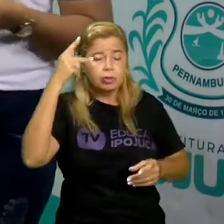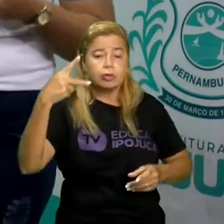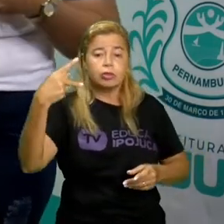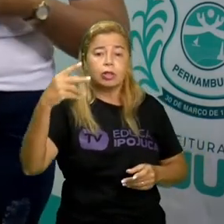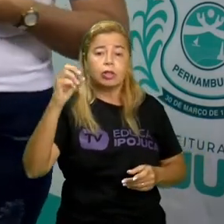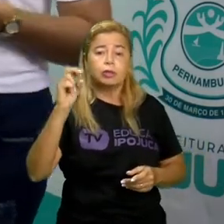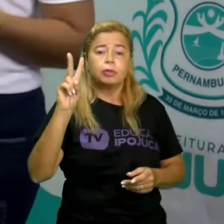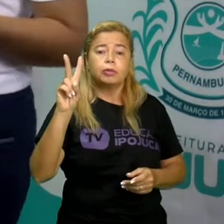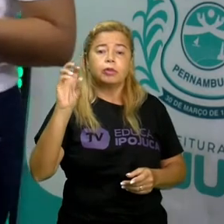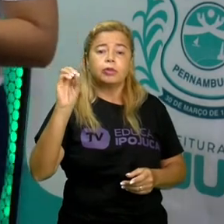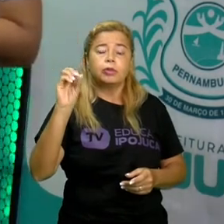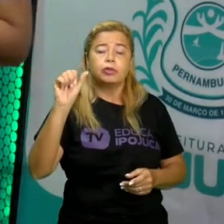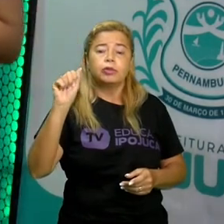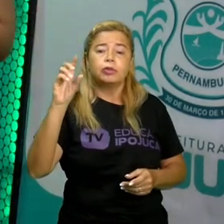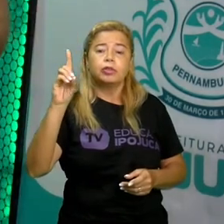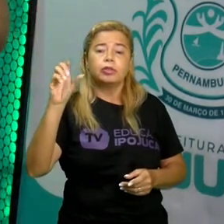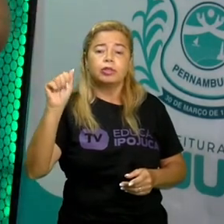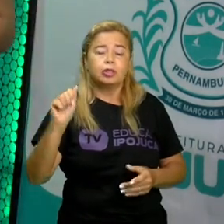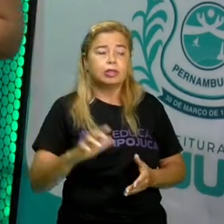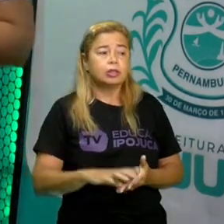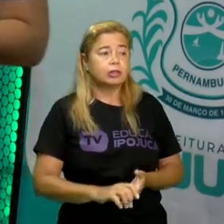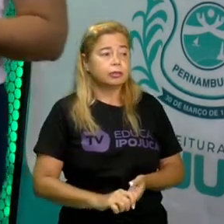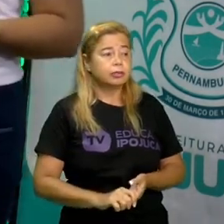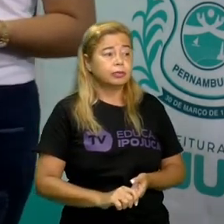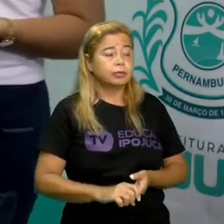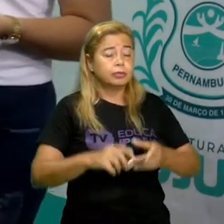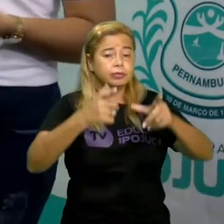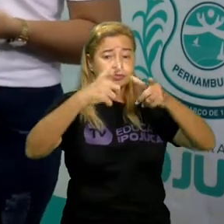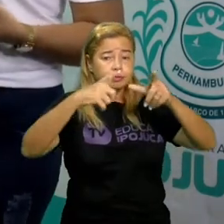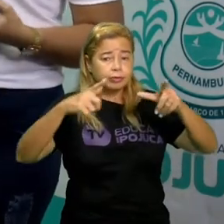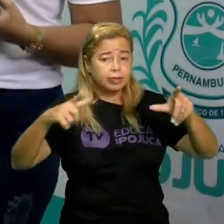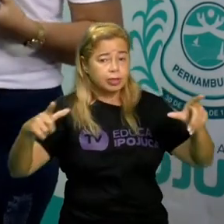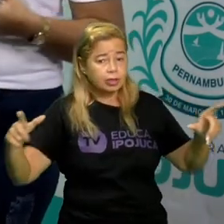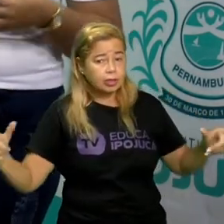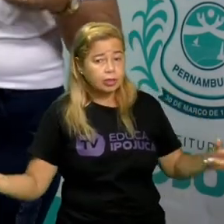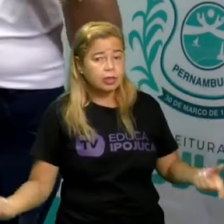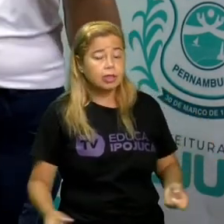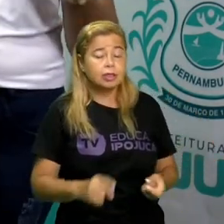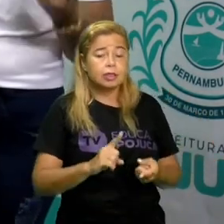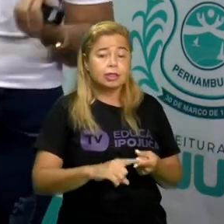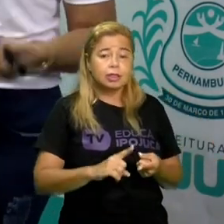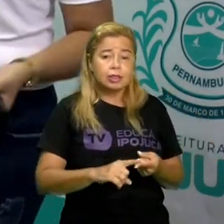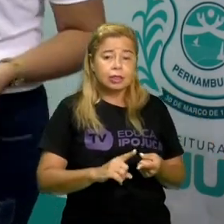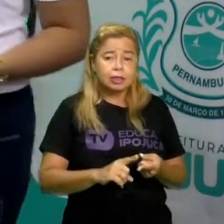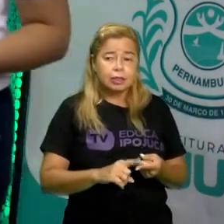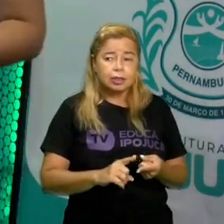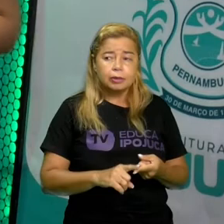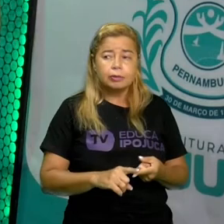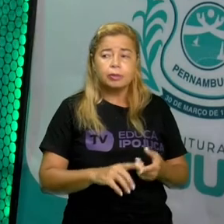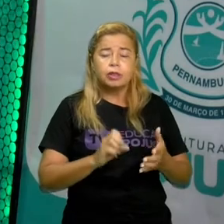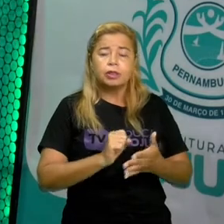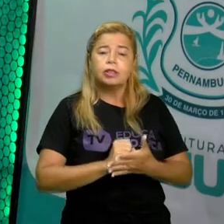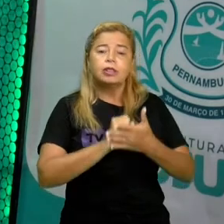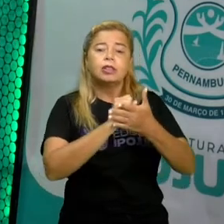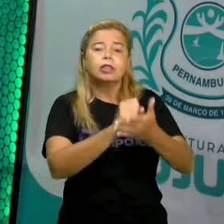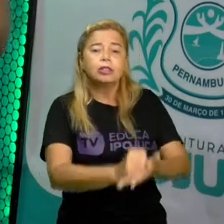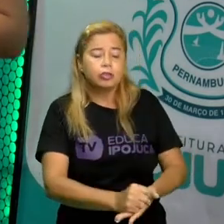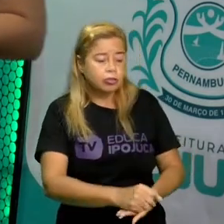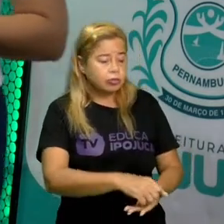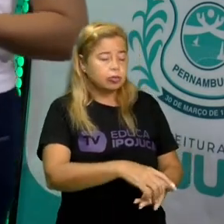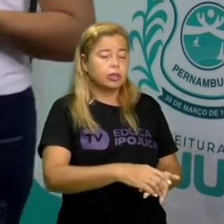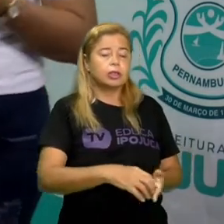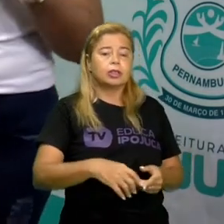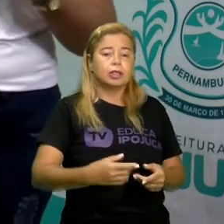A densidade demográfica permite também que políticas públicas sejam elaboradas a fim de